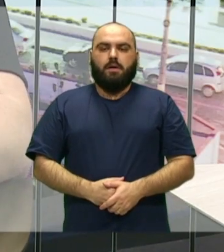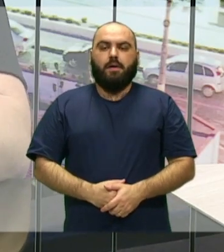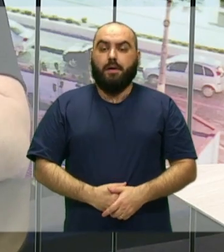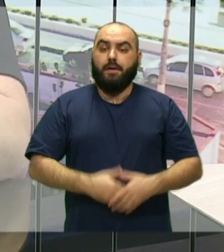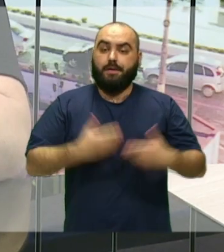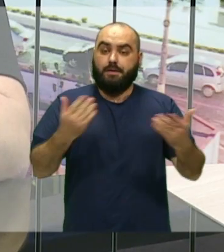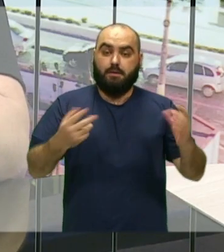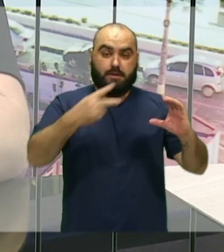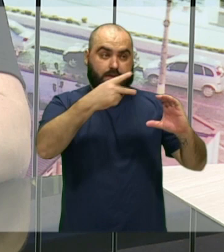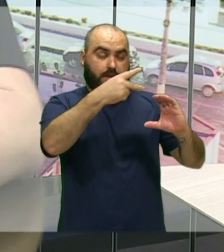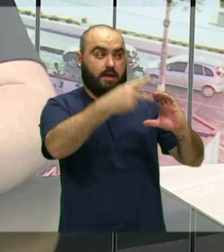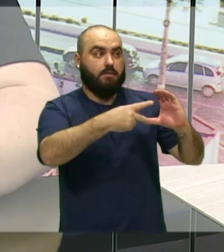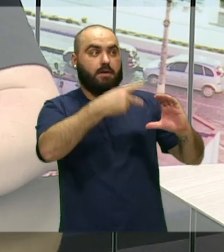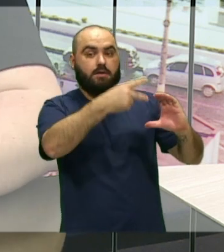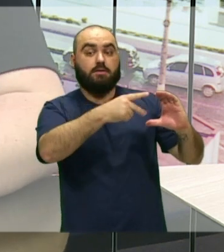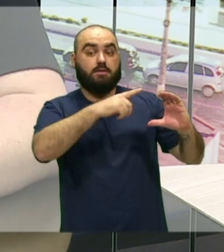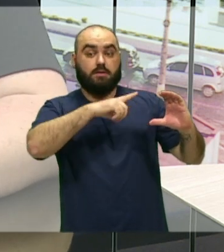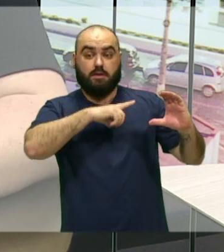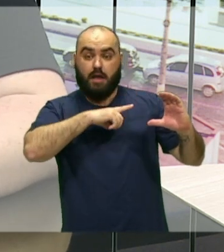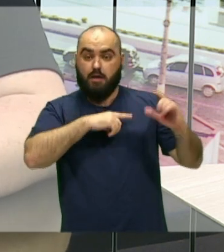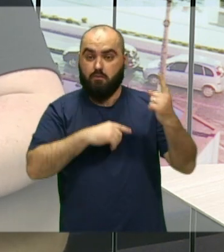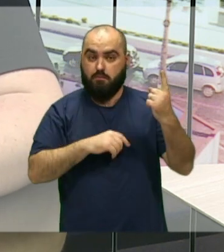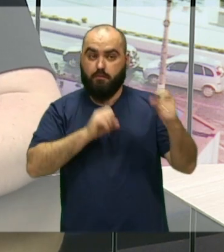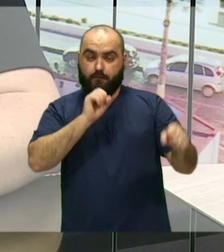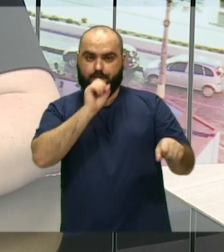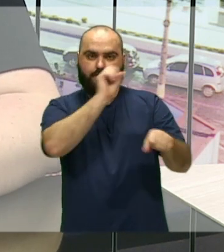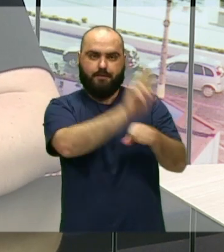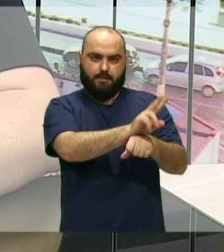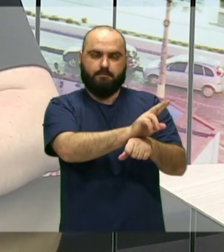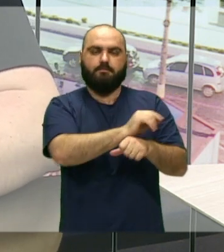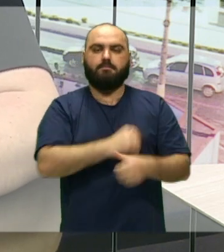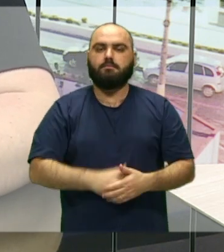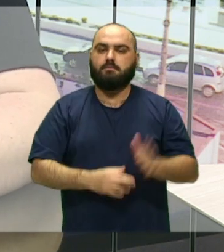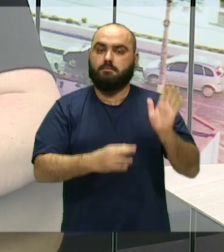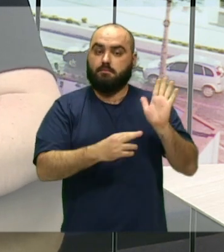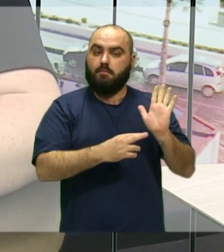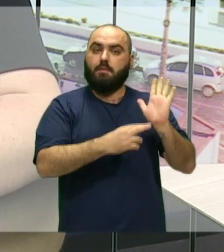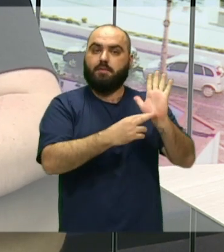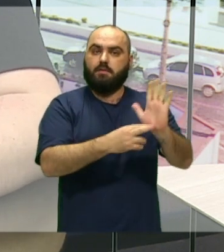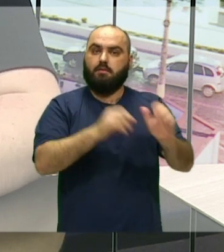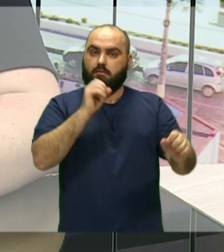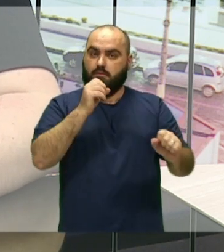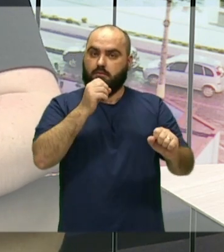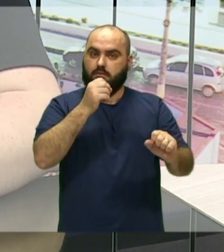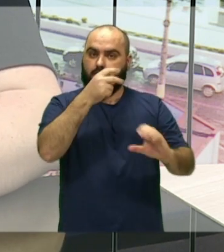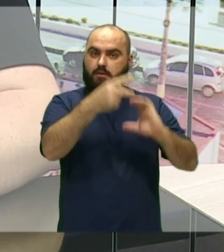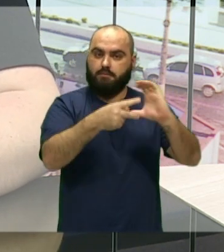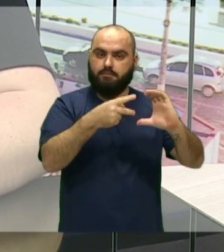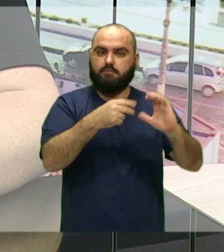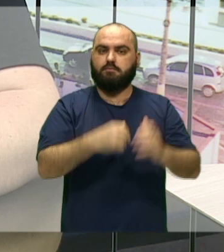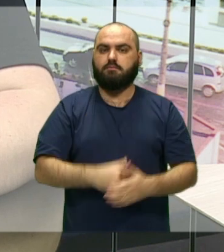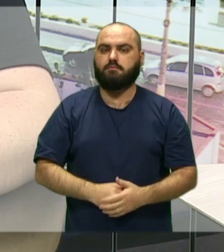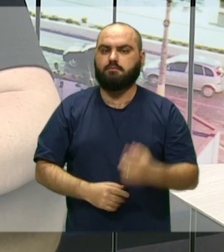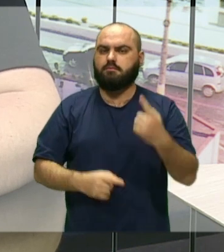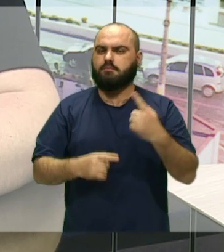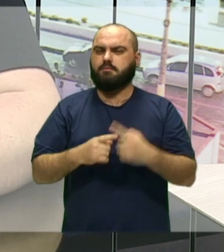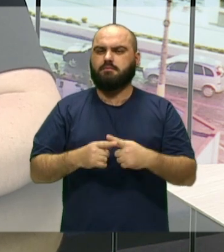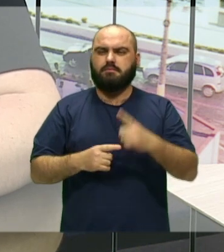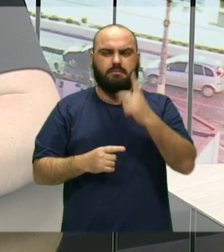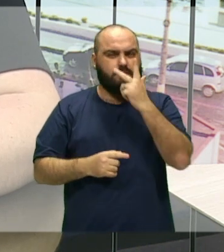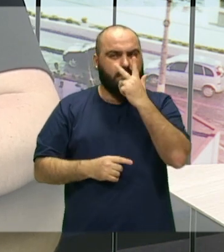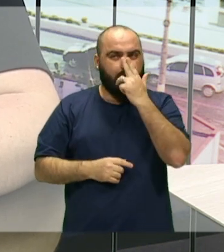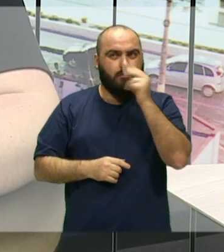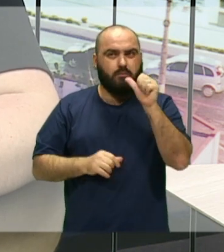a a comissão de gestão ambiental representando da câmara né Eh numa mudança da lei que teve se eu não me engano foi